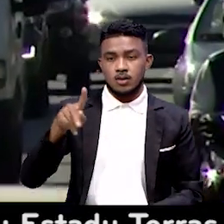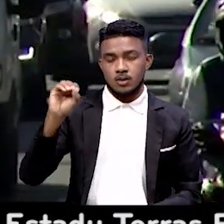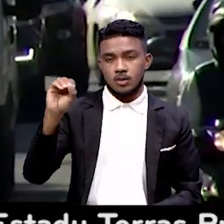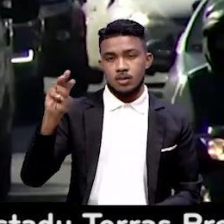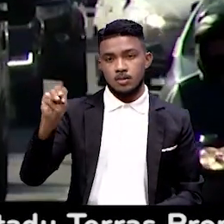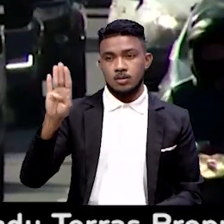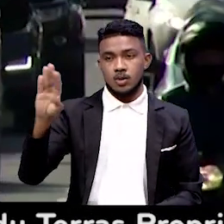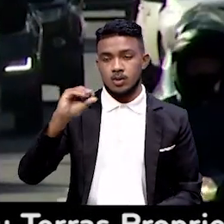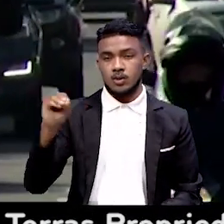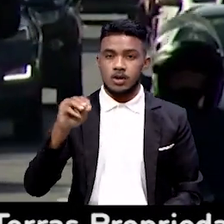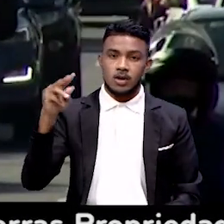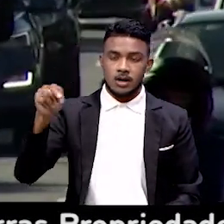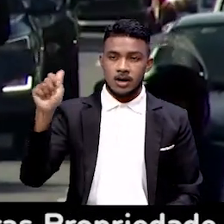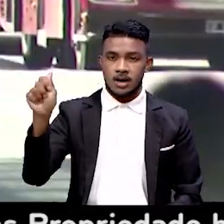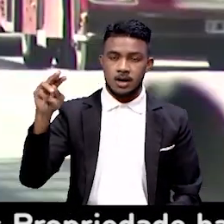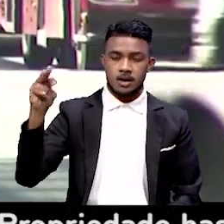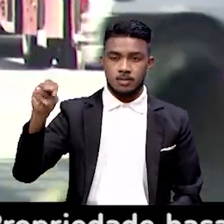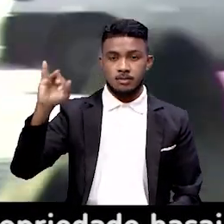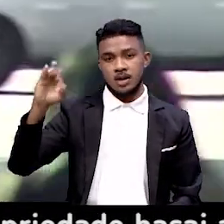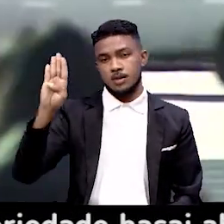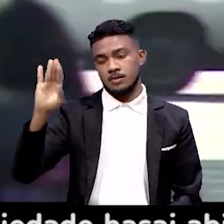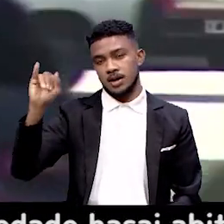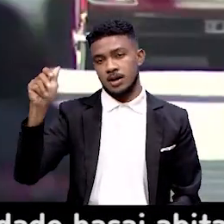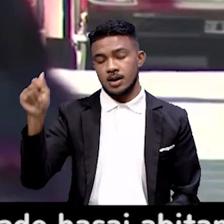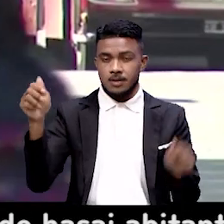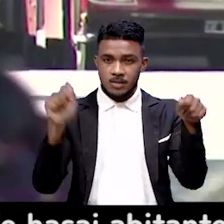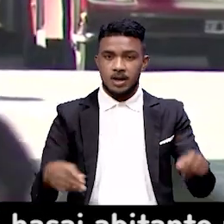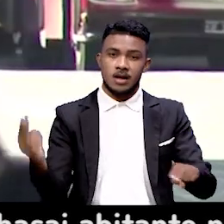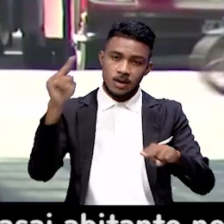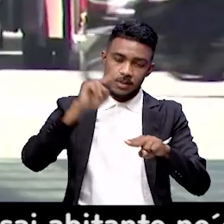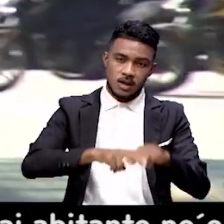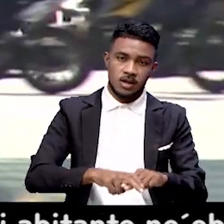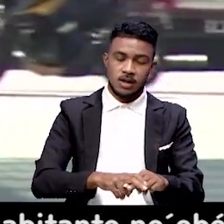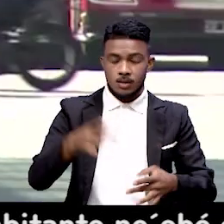no Namíbia, e a possibilidade bela aumenta caso coronavírus FON.